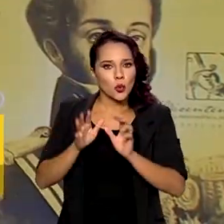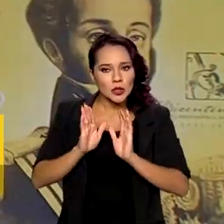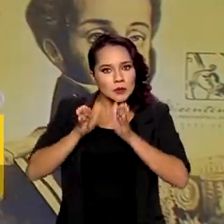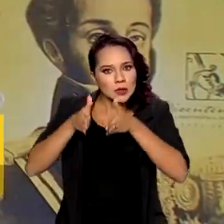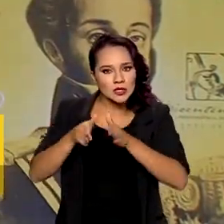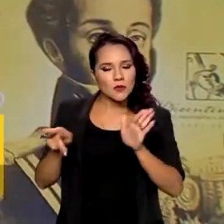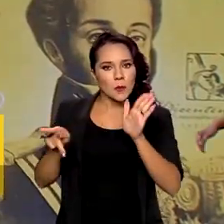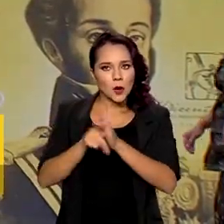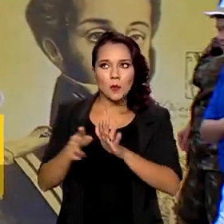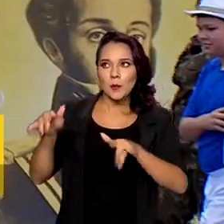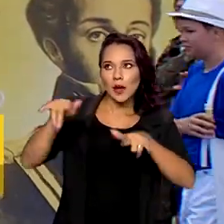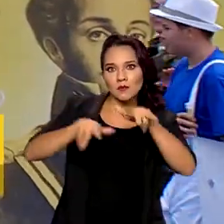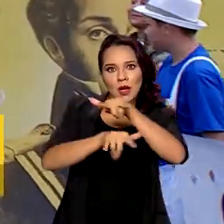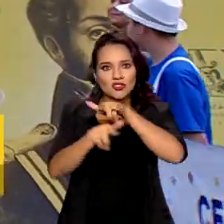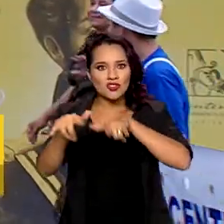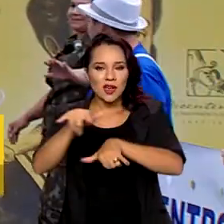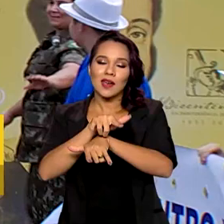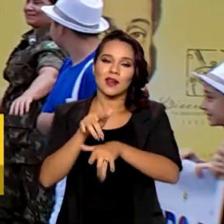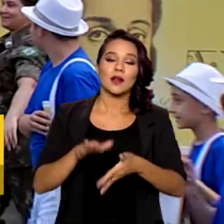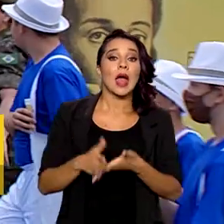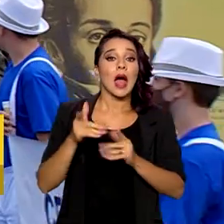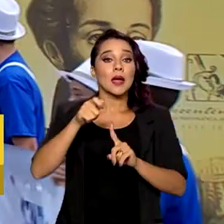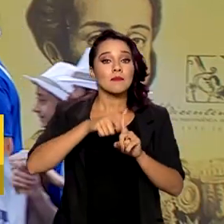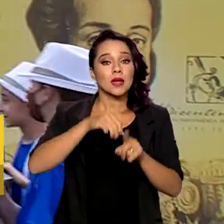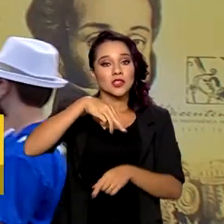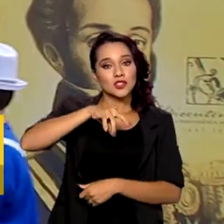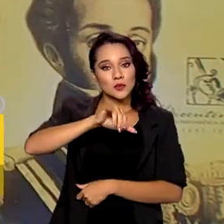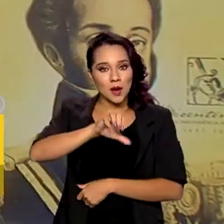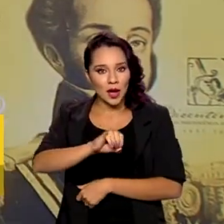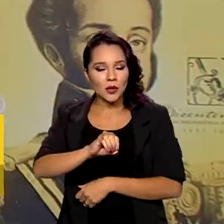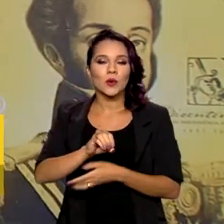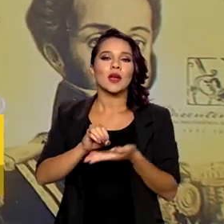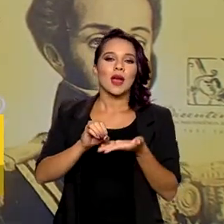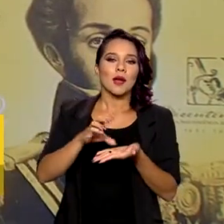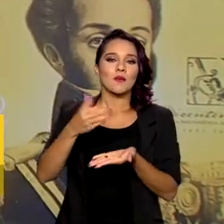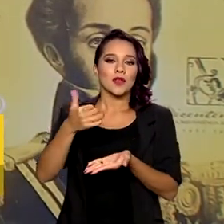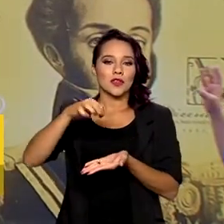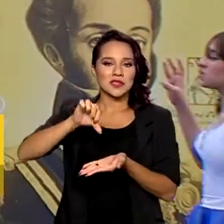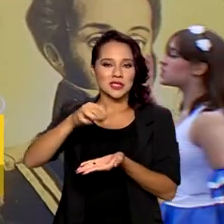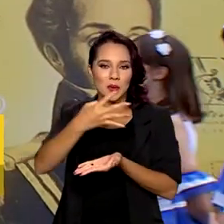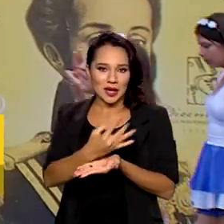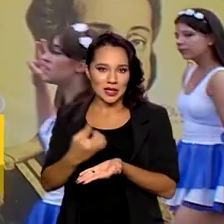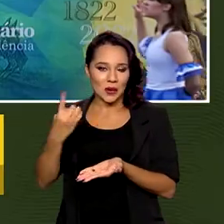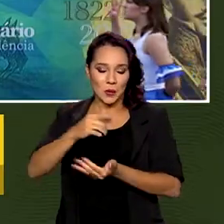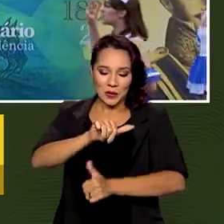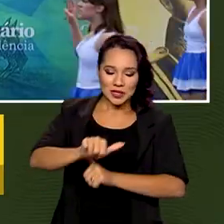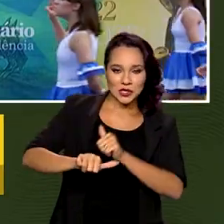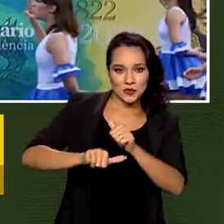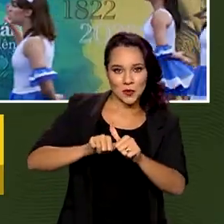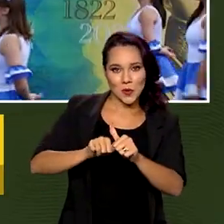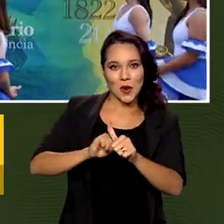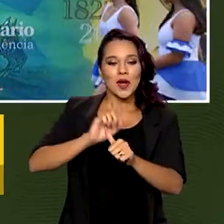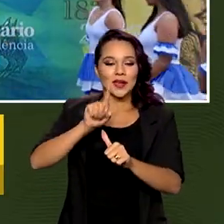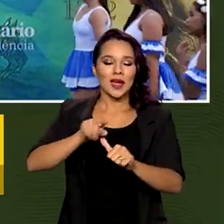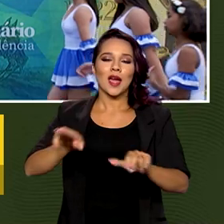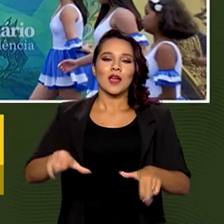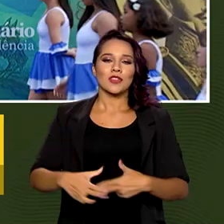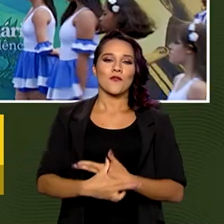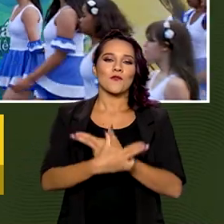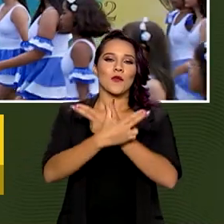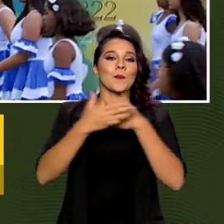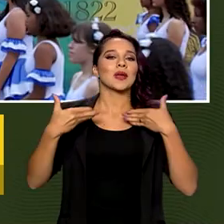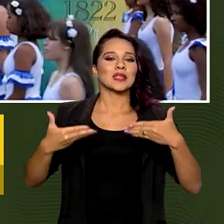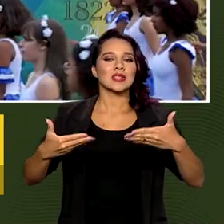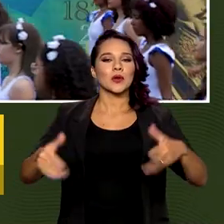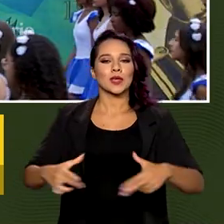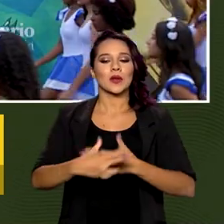específica para a parte aérea. E daí, no mês de maio, então, de 1941, se transformou no Ministério